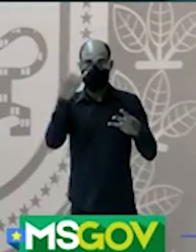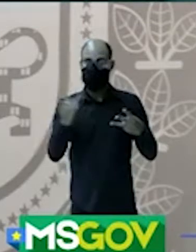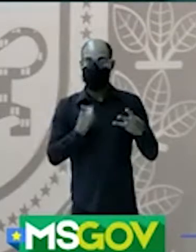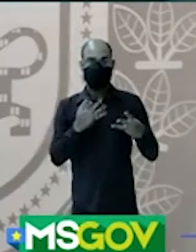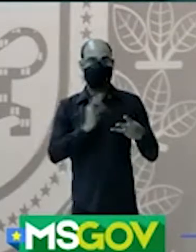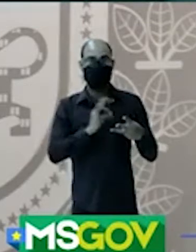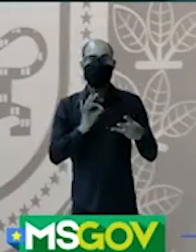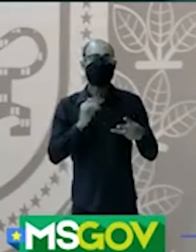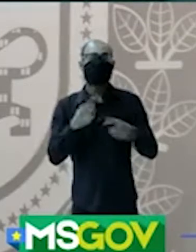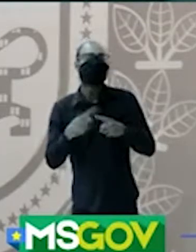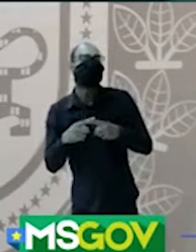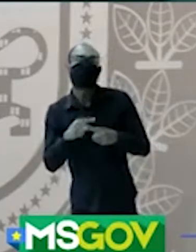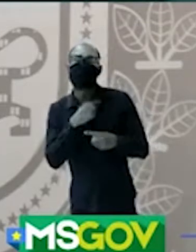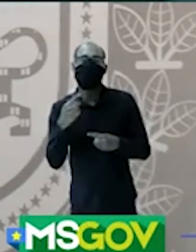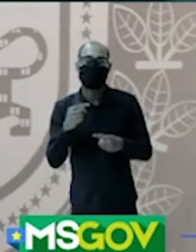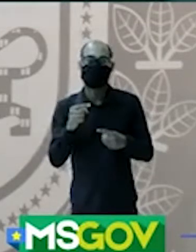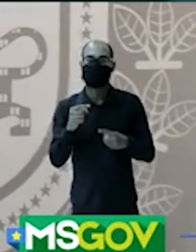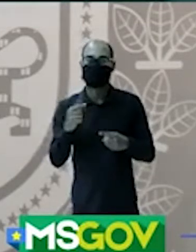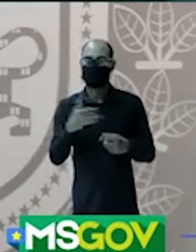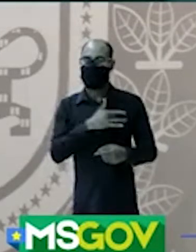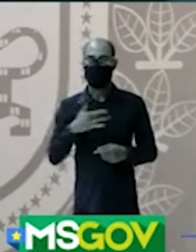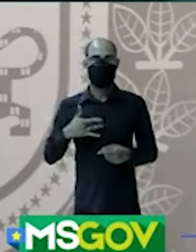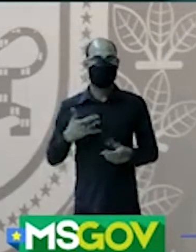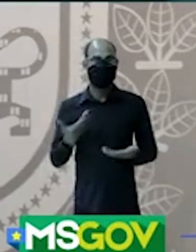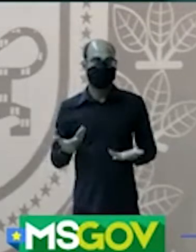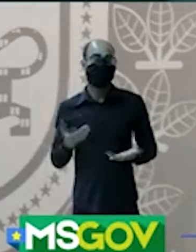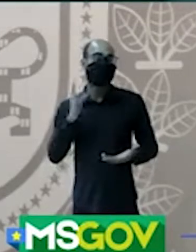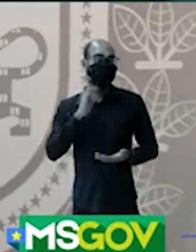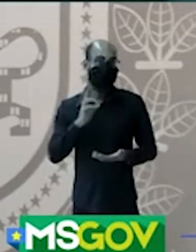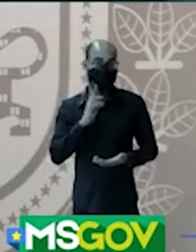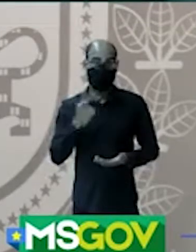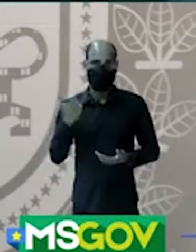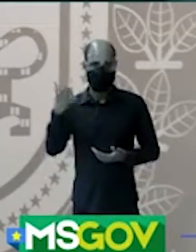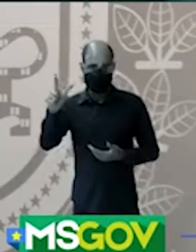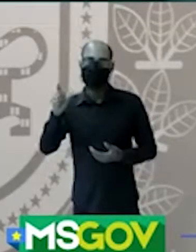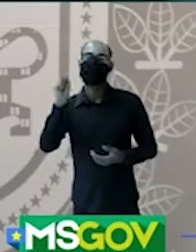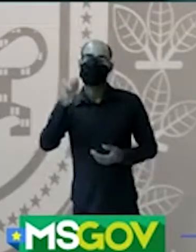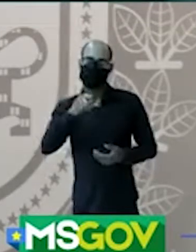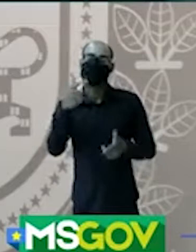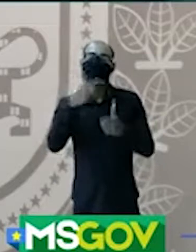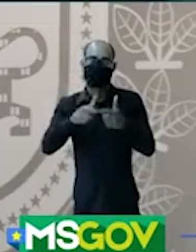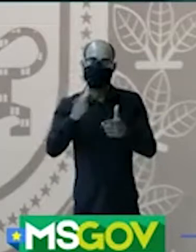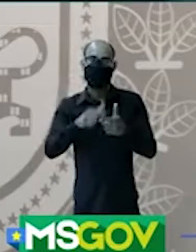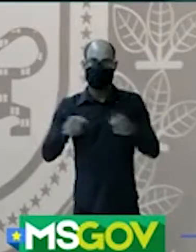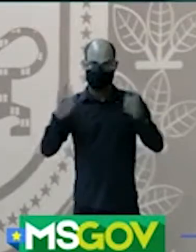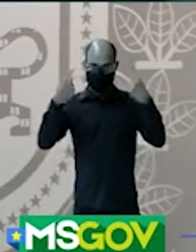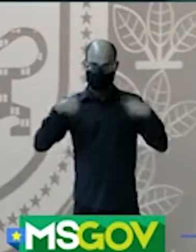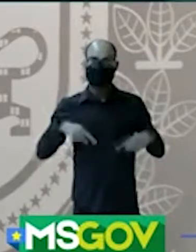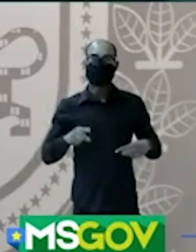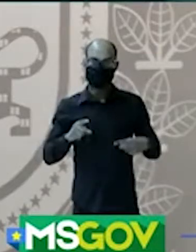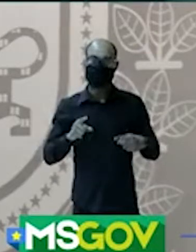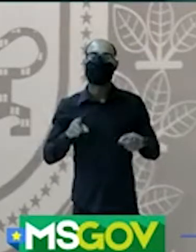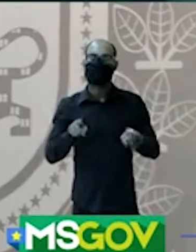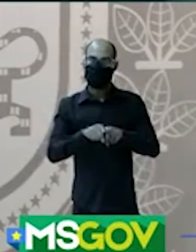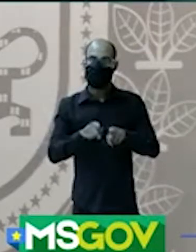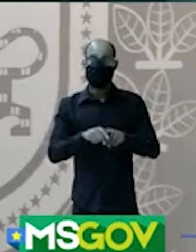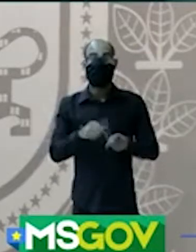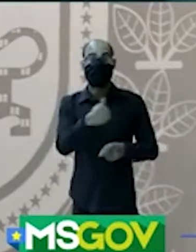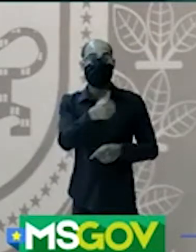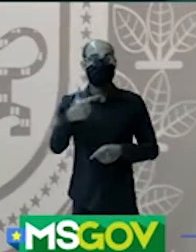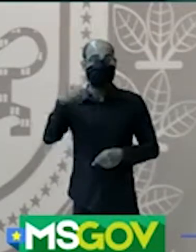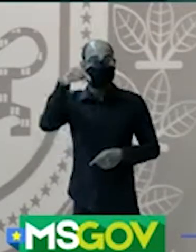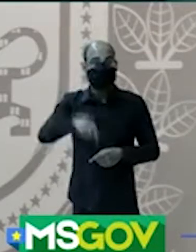demais pessoas com fatores de risco e comorbidades e episódios são 12 Campo Grande